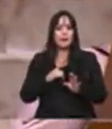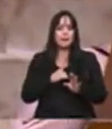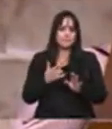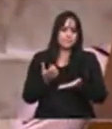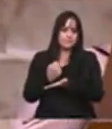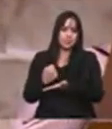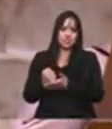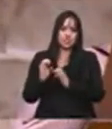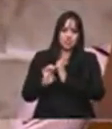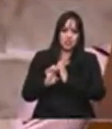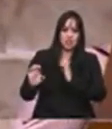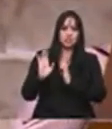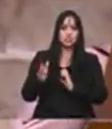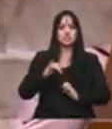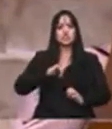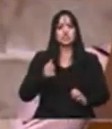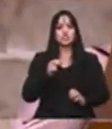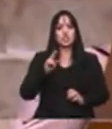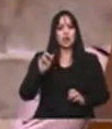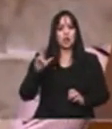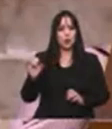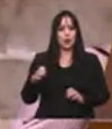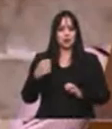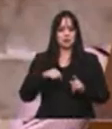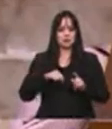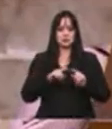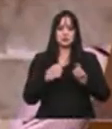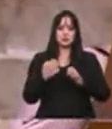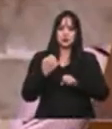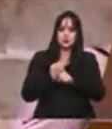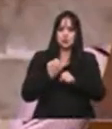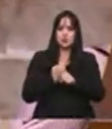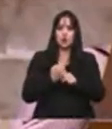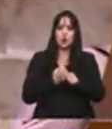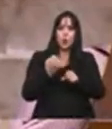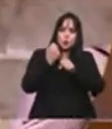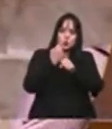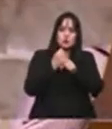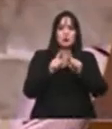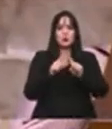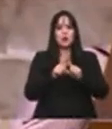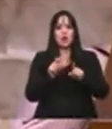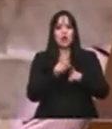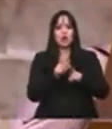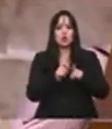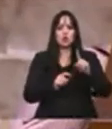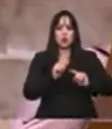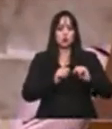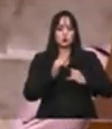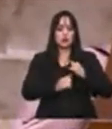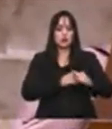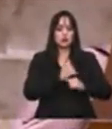empreiteiras Ekman Engenharia e Jaraguá Equipamentos Industriais para a construção e locação ou leasing do armazém de produtos